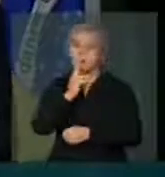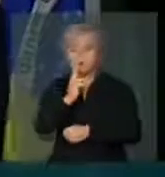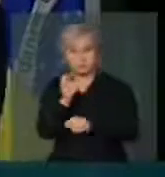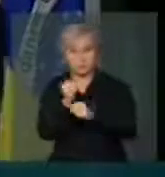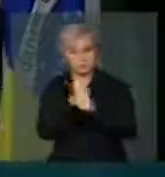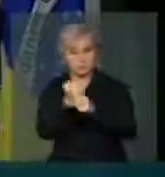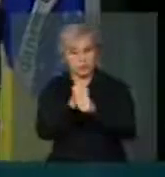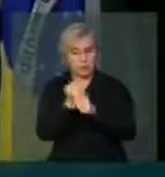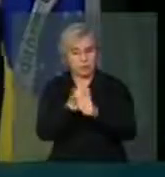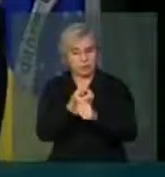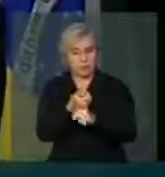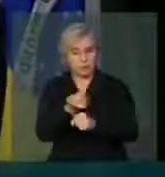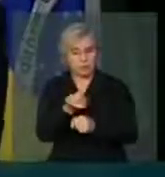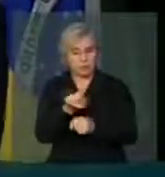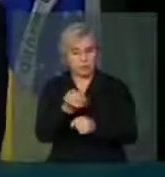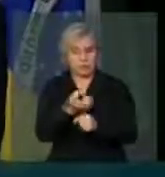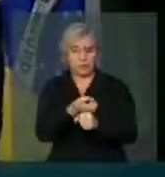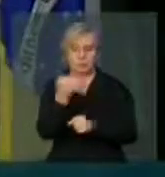anos de governo.